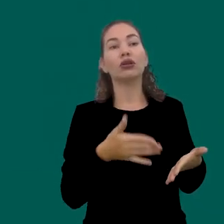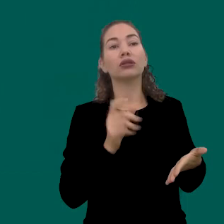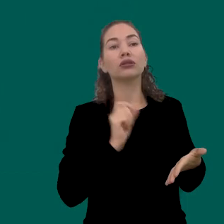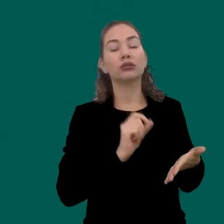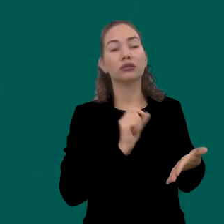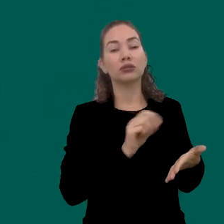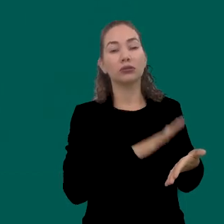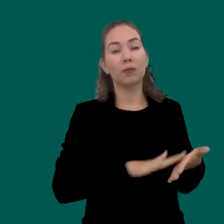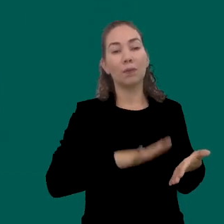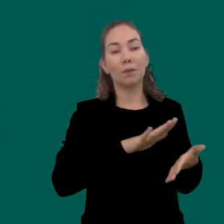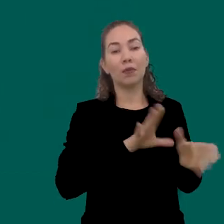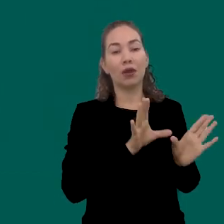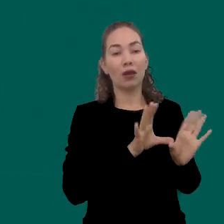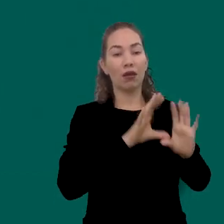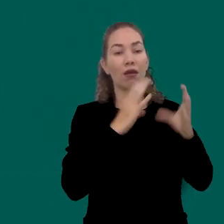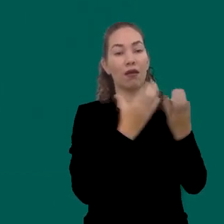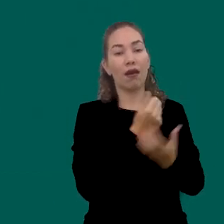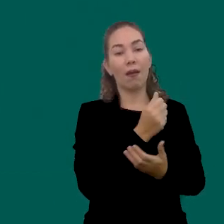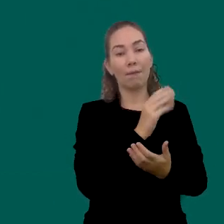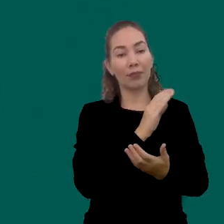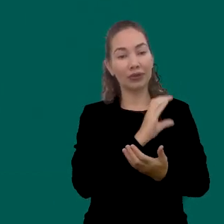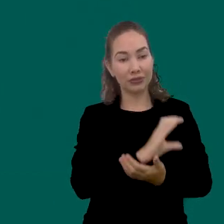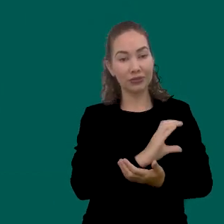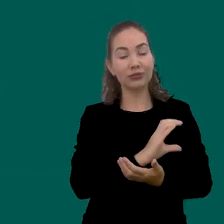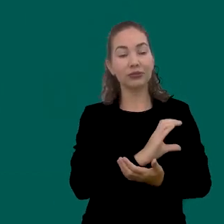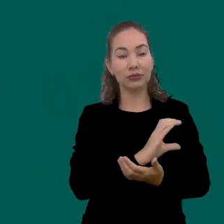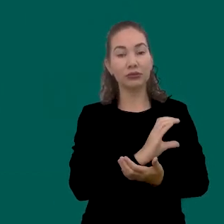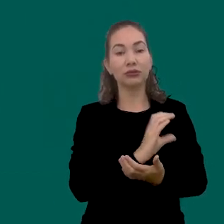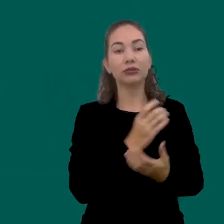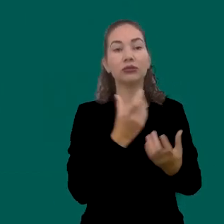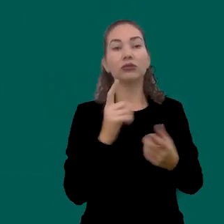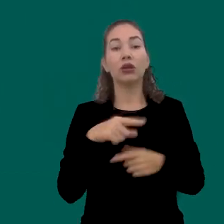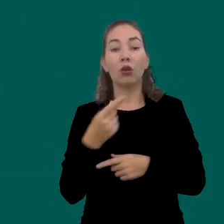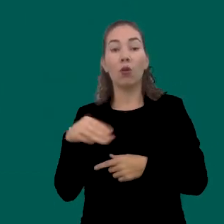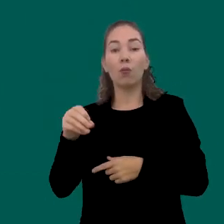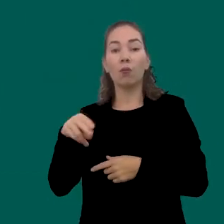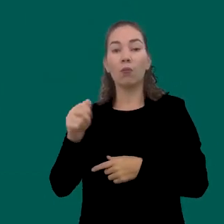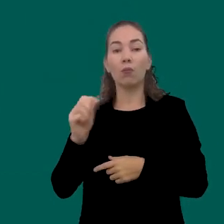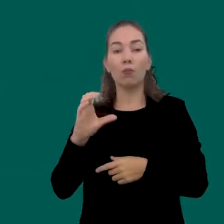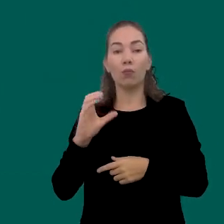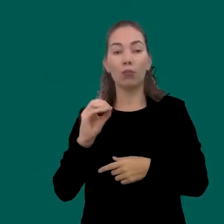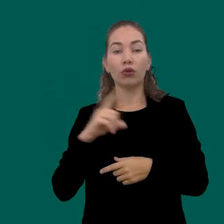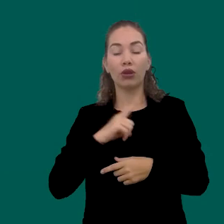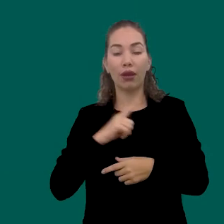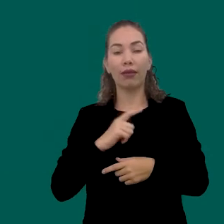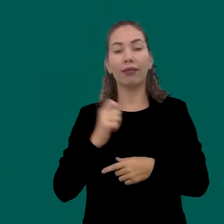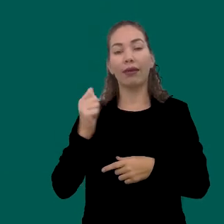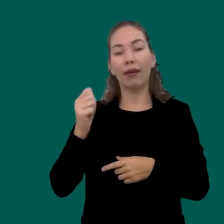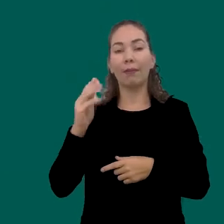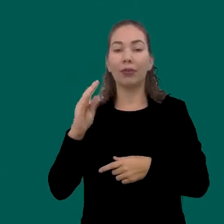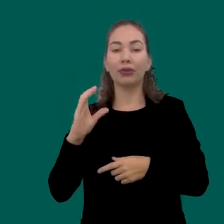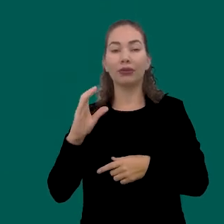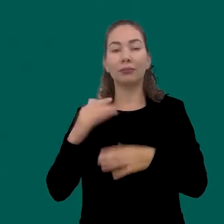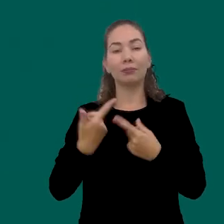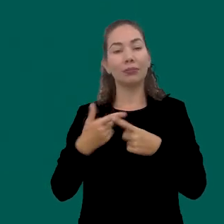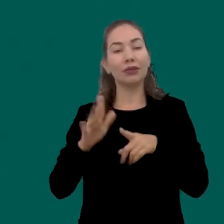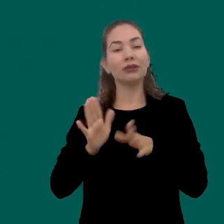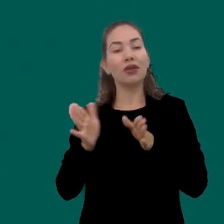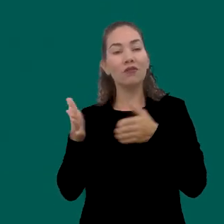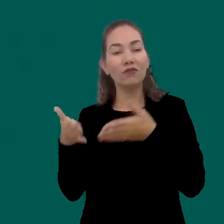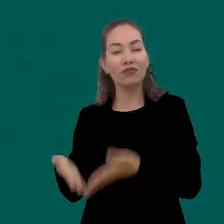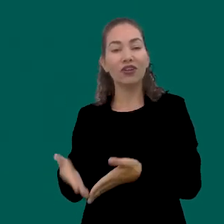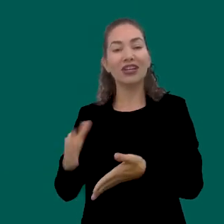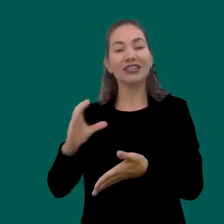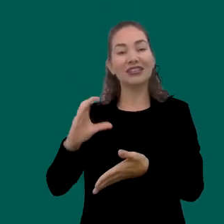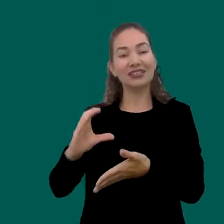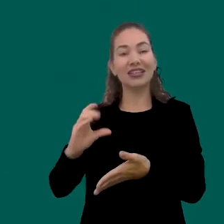para a classe A, B, C, onde o Mônaco Atacado tem clientes classe A, classe B, mas ele é muito focado para a classe